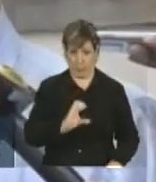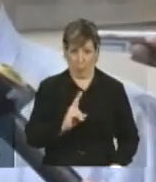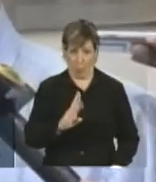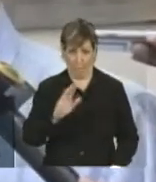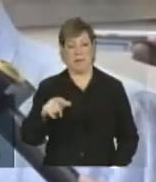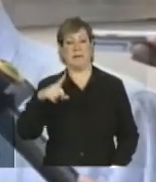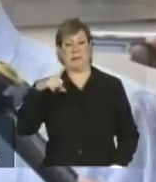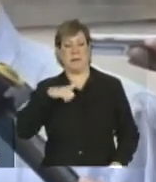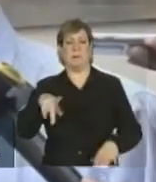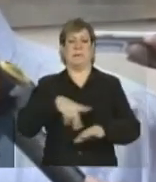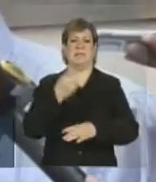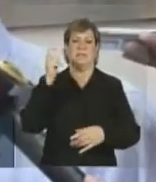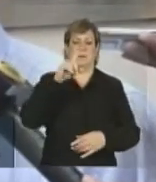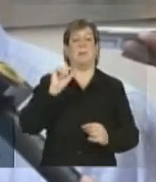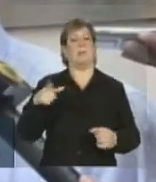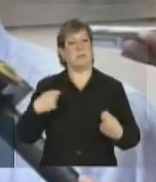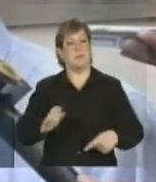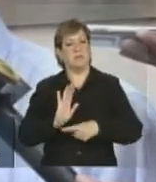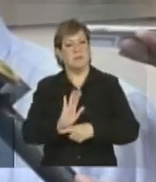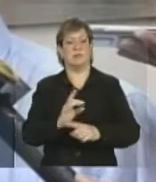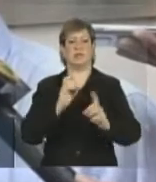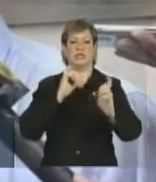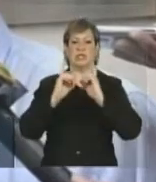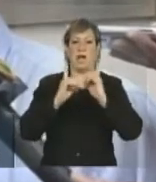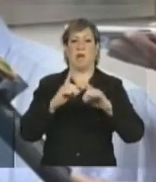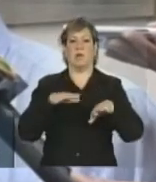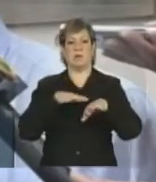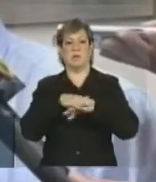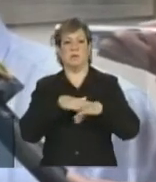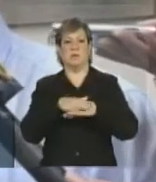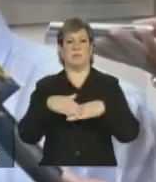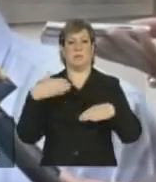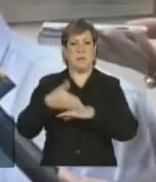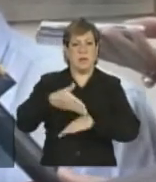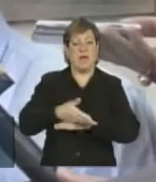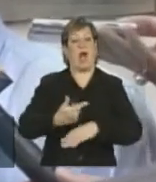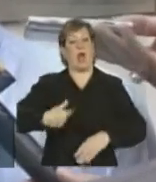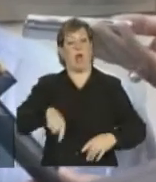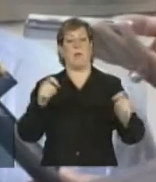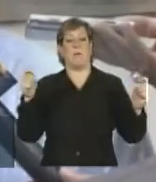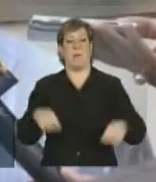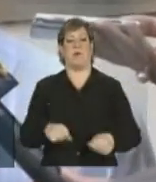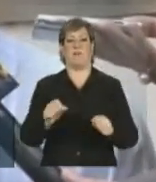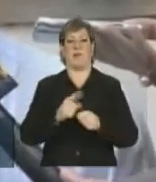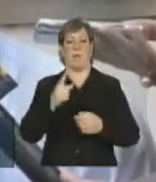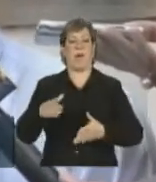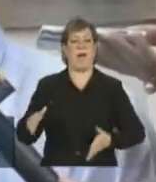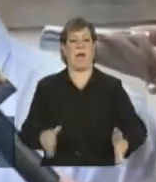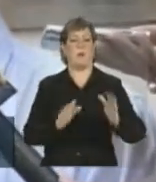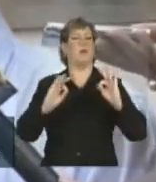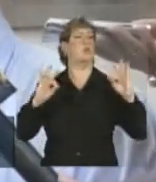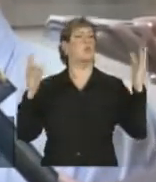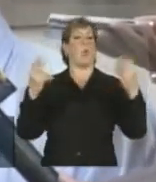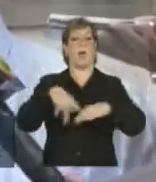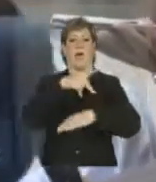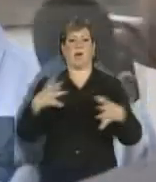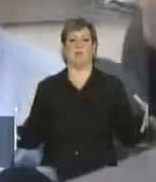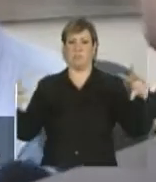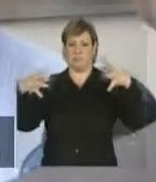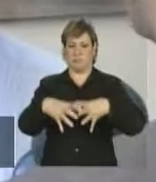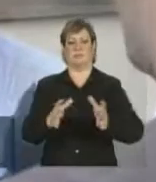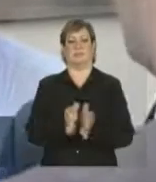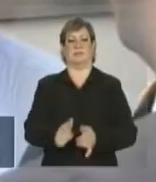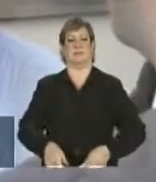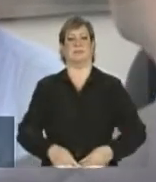transição que tem que ser apoiada, e é através do diálogo e da participação que nós vamos poder construir um caminho para que todas as nações participem da Cuba. Em relação